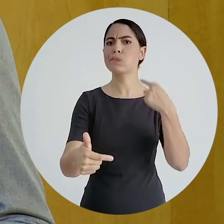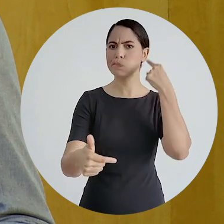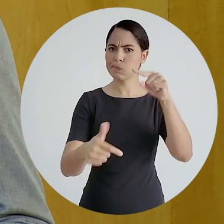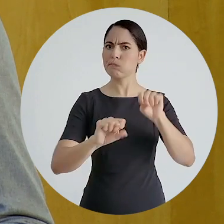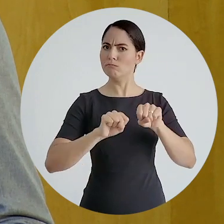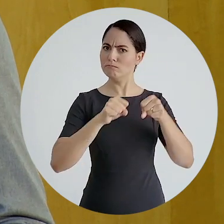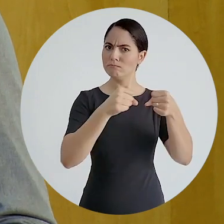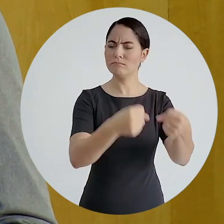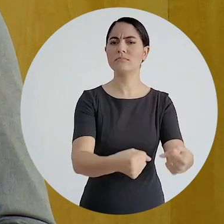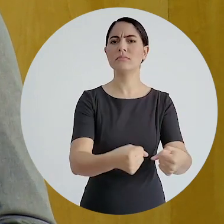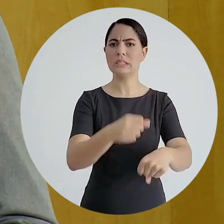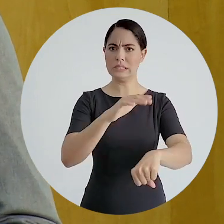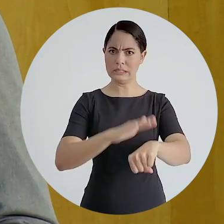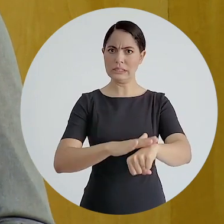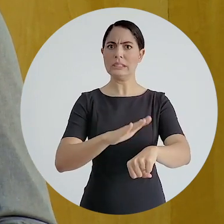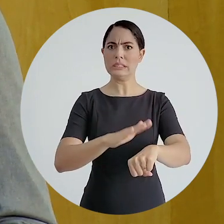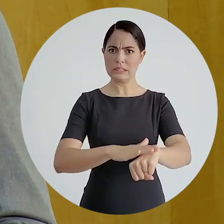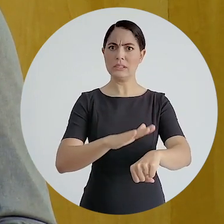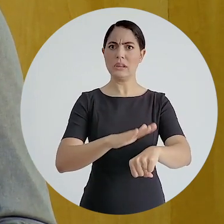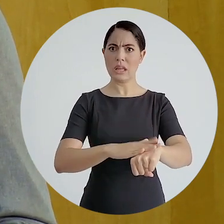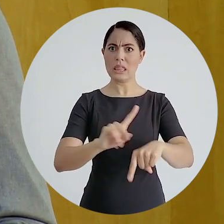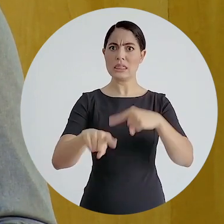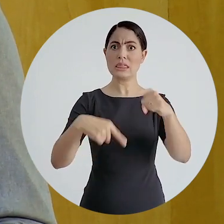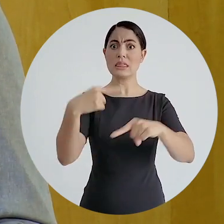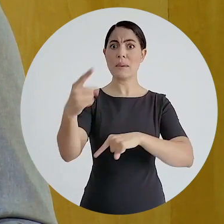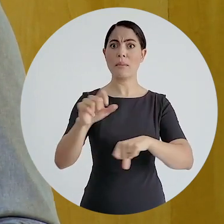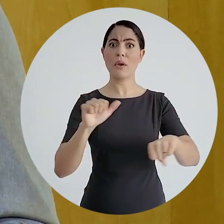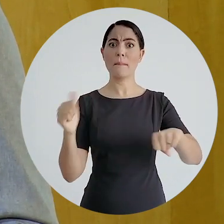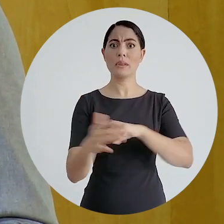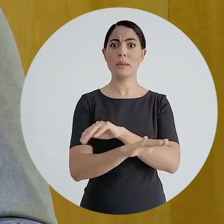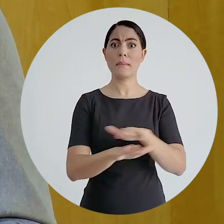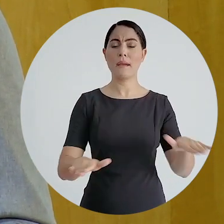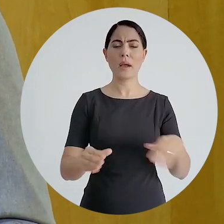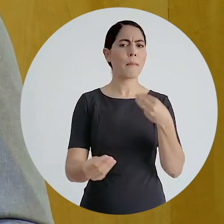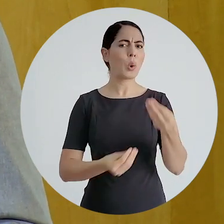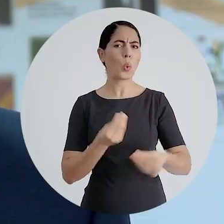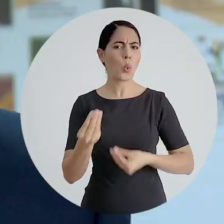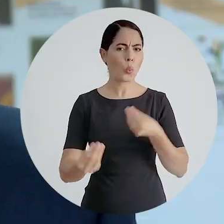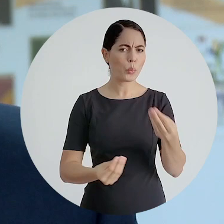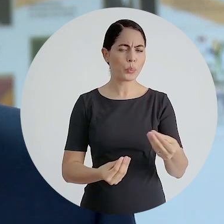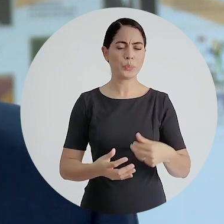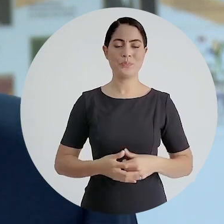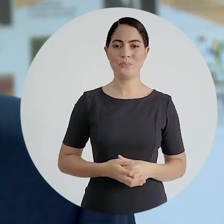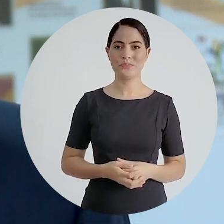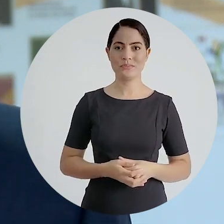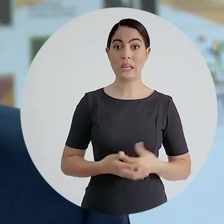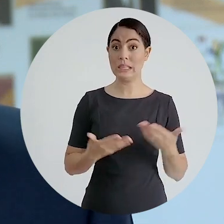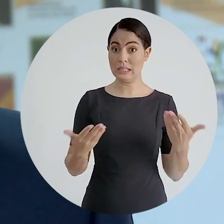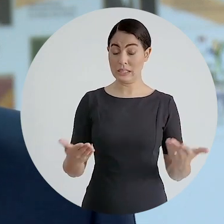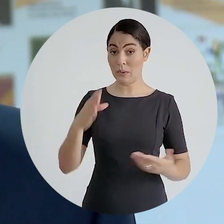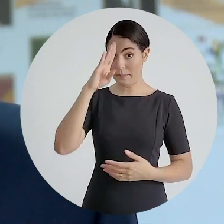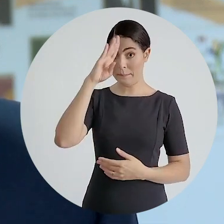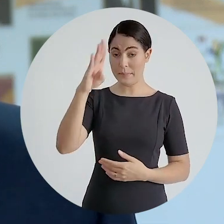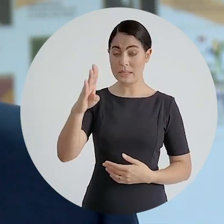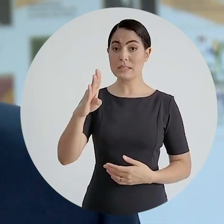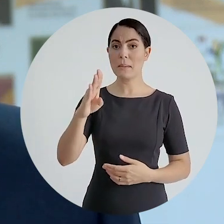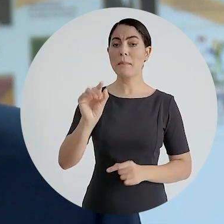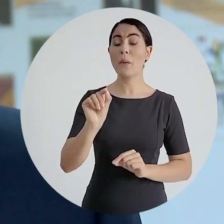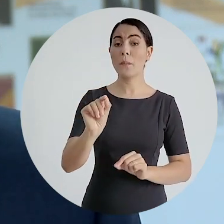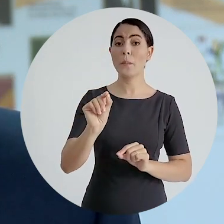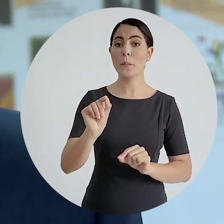da advocacia diante do cenário pós-Covid-19. Sem dúvida nenhuma, o principal deles